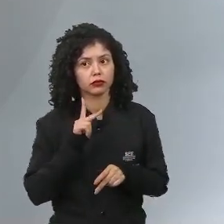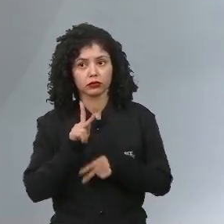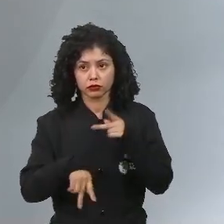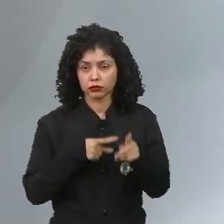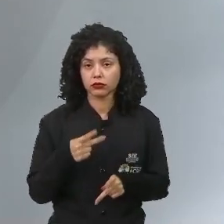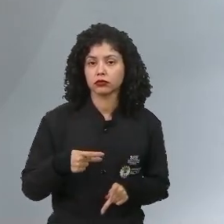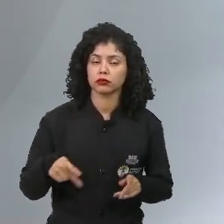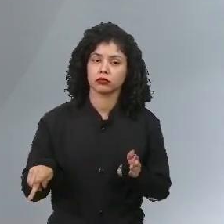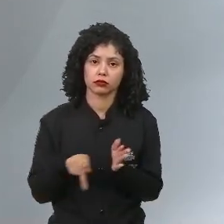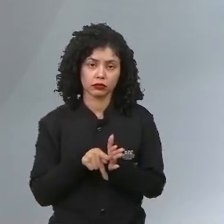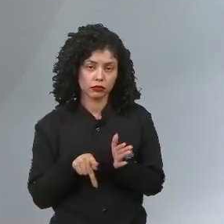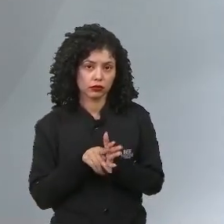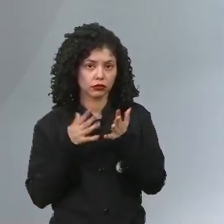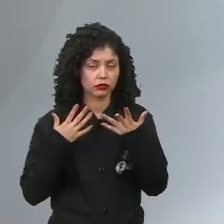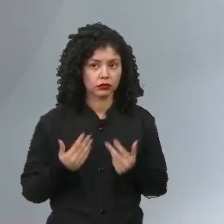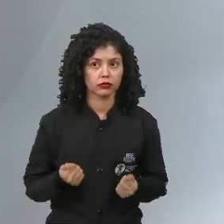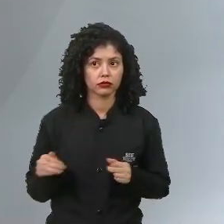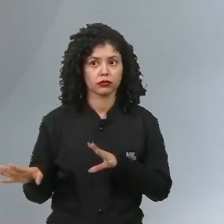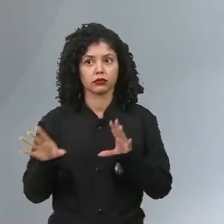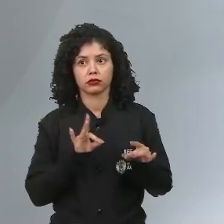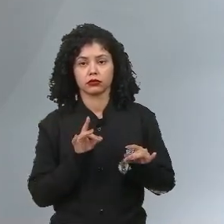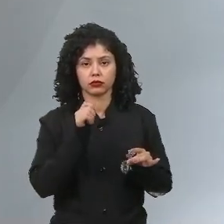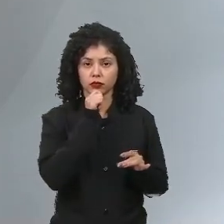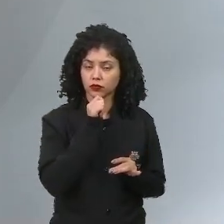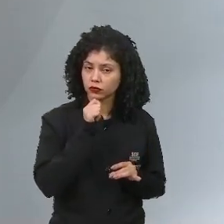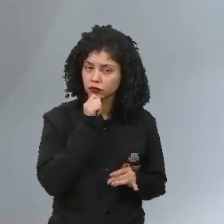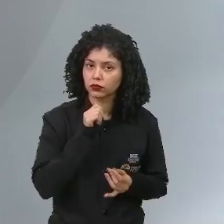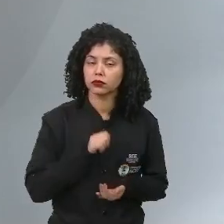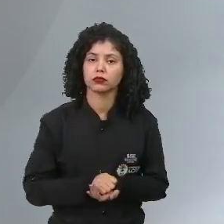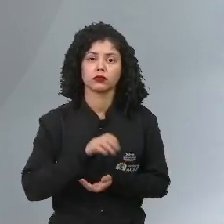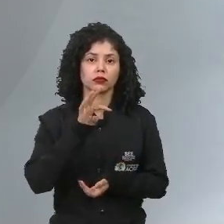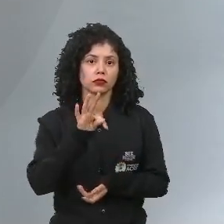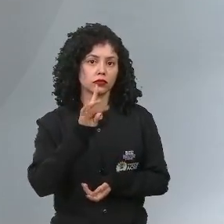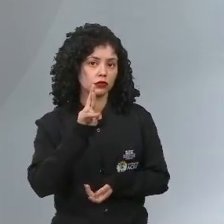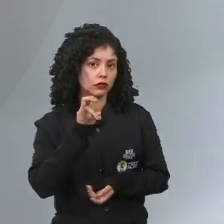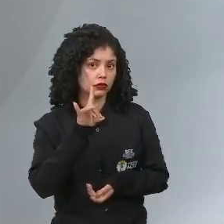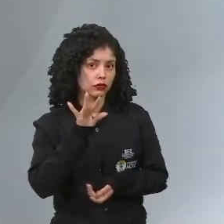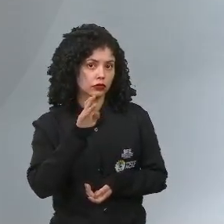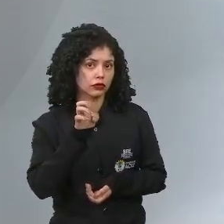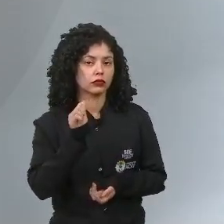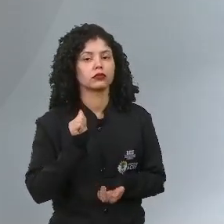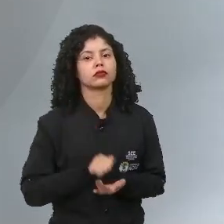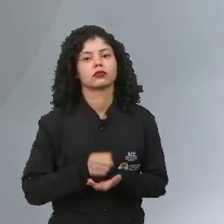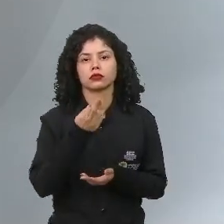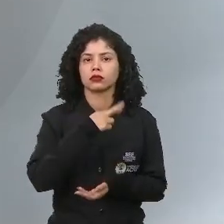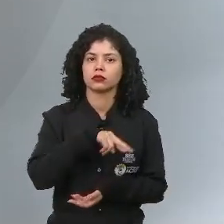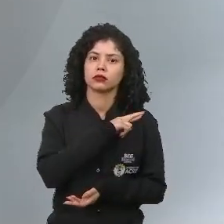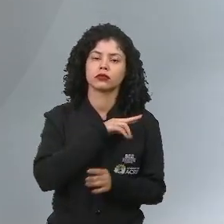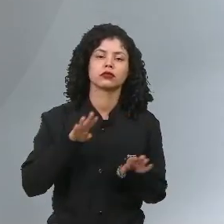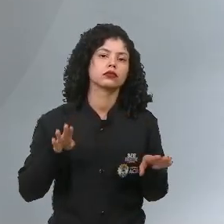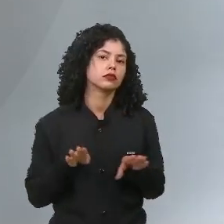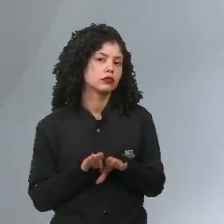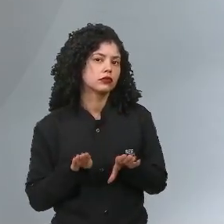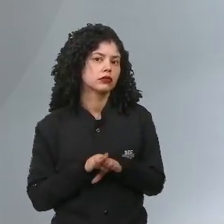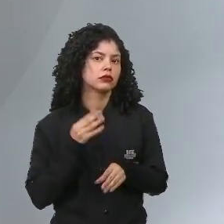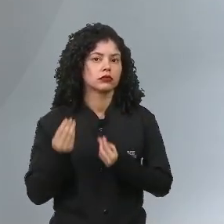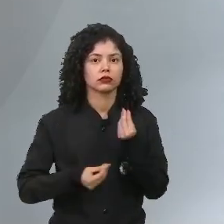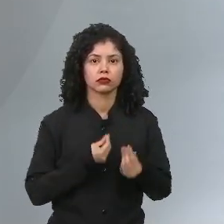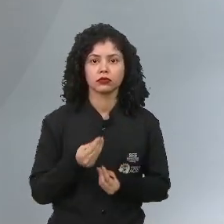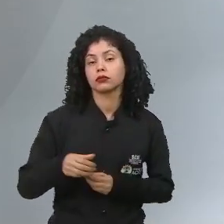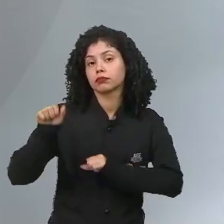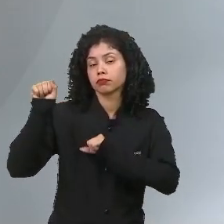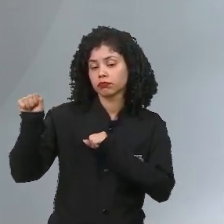aderisse, né, eles trouxeram, então, o Tiradentes, que foi um dos responsáveis lá atrás pela Inconfidência Mineira, como um